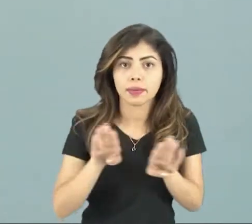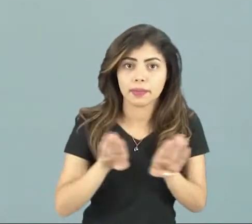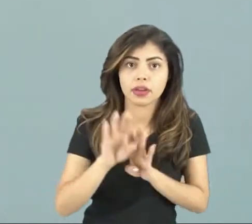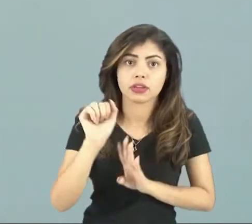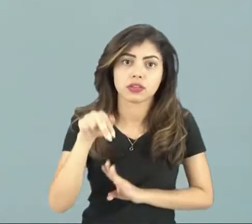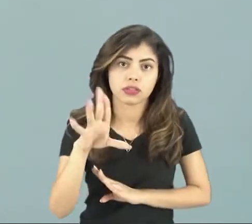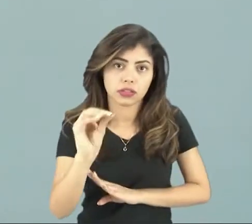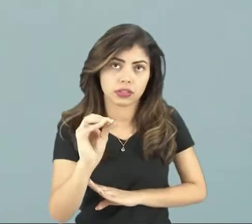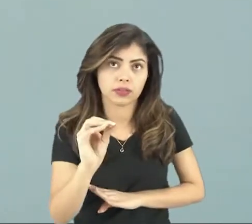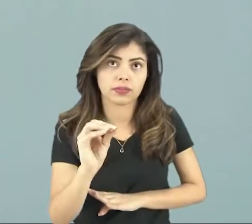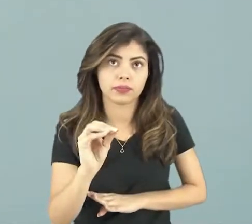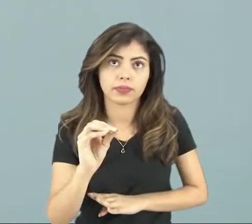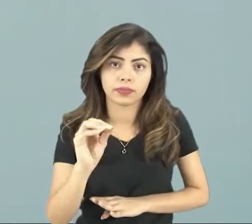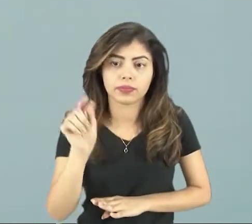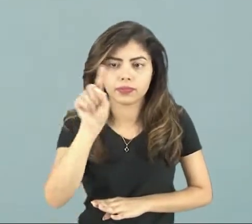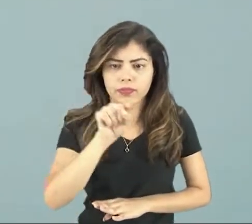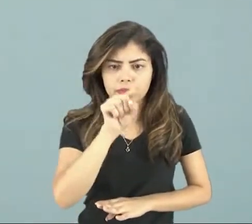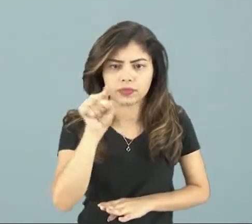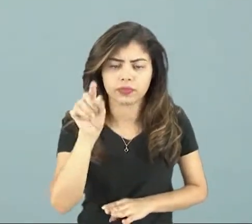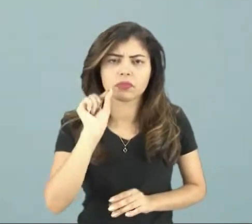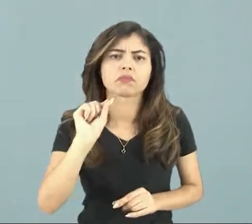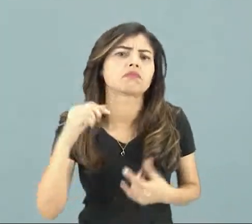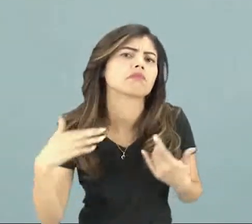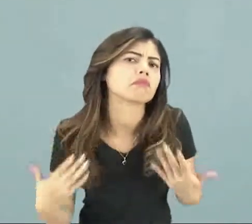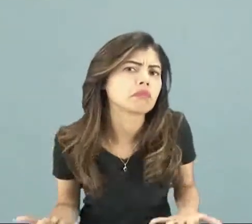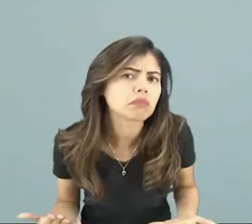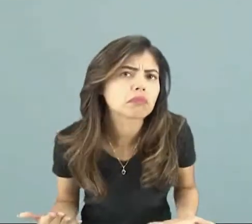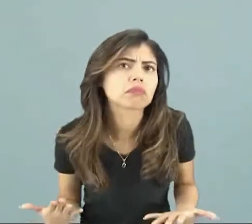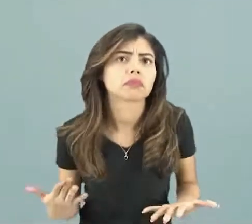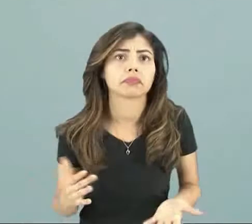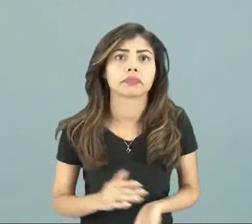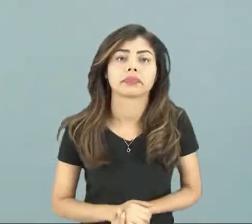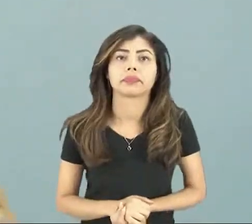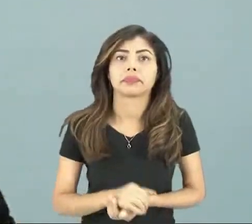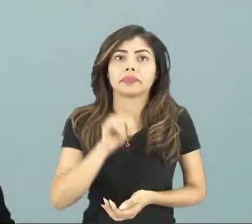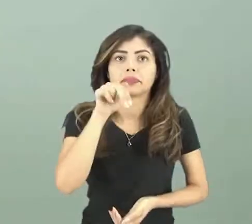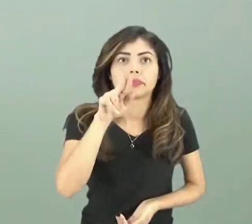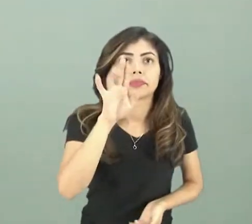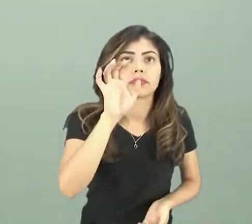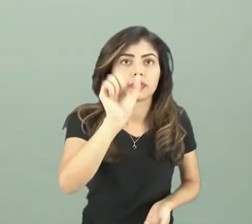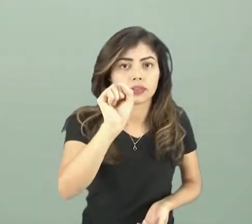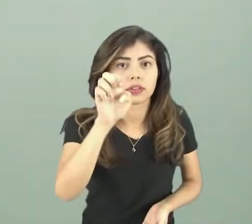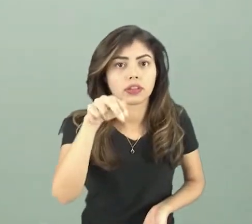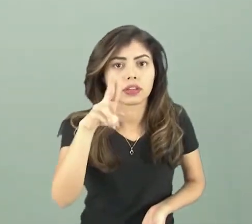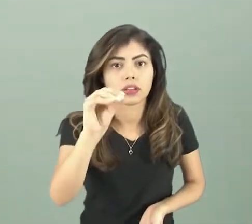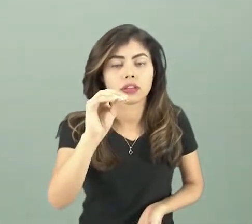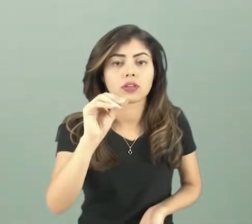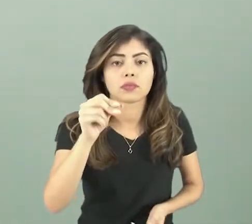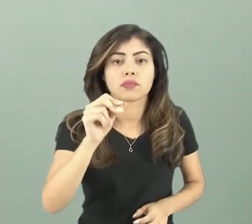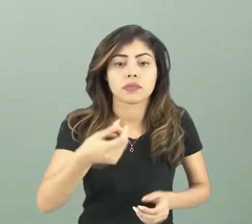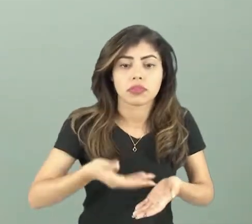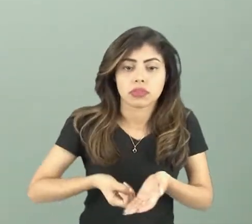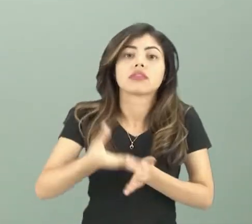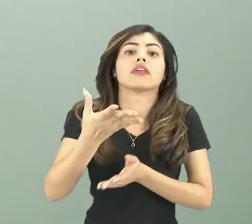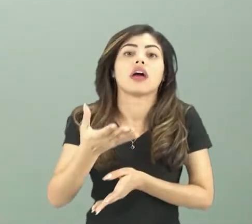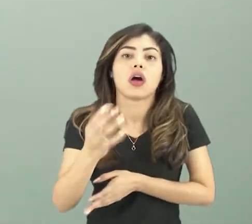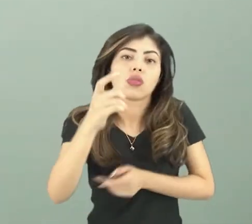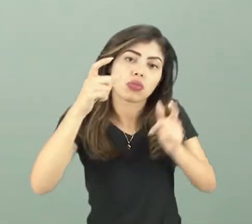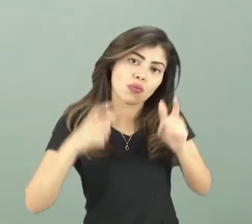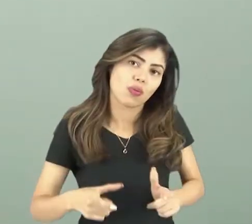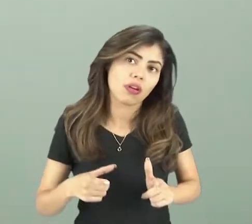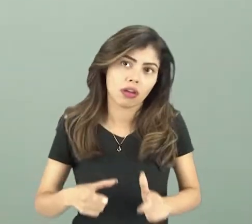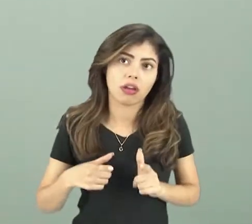seno do ângulo. Que seno de ângulo é esse? É o seno da carga quando ela é lançada nesse